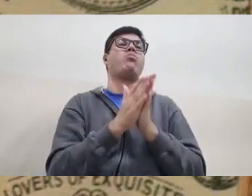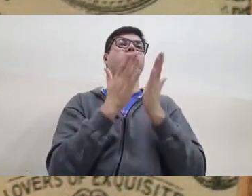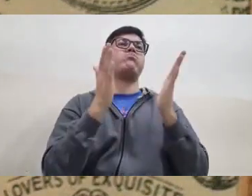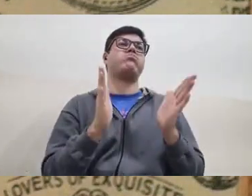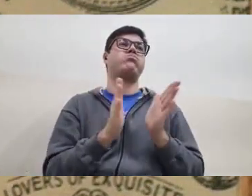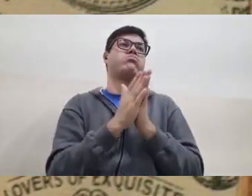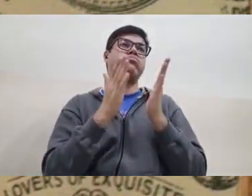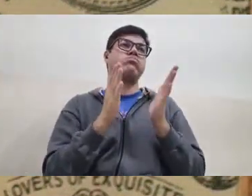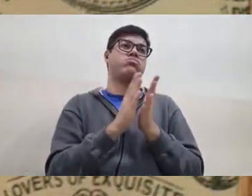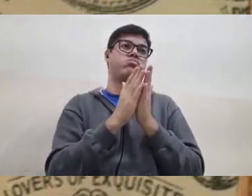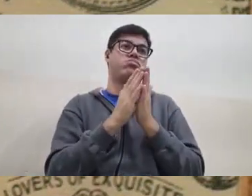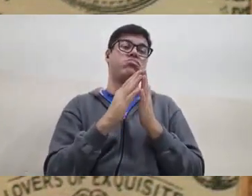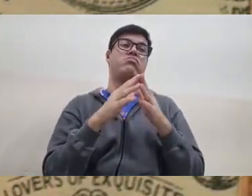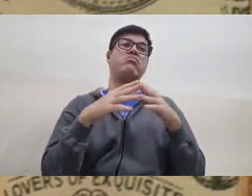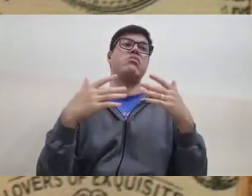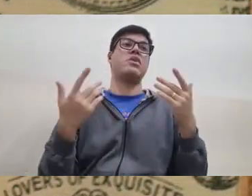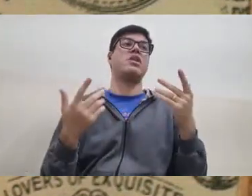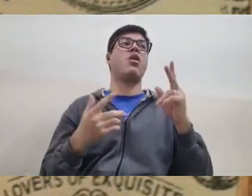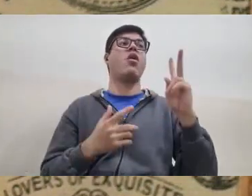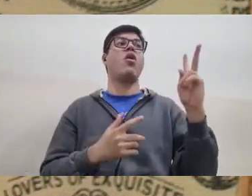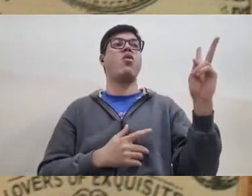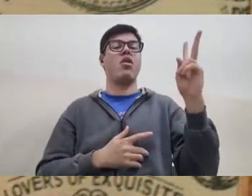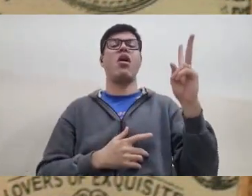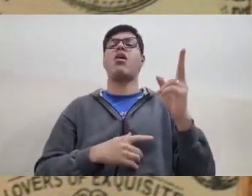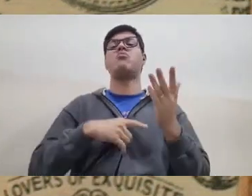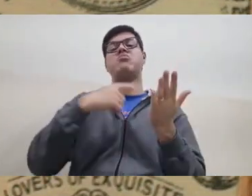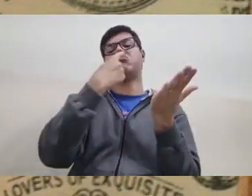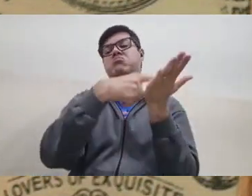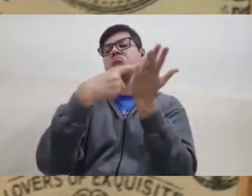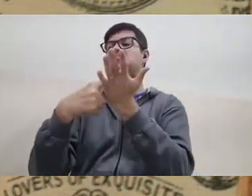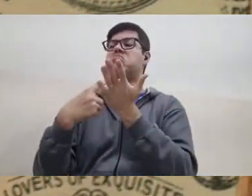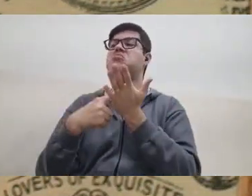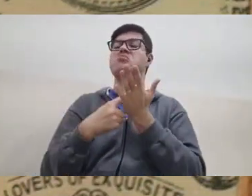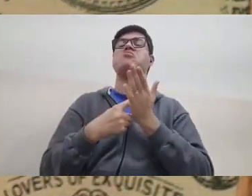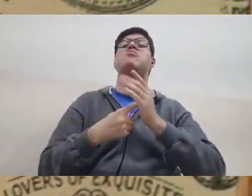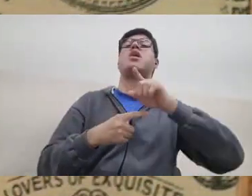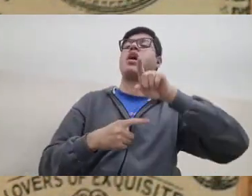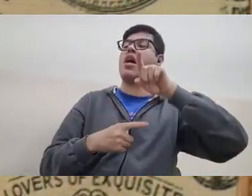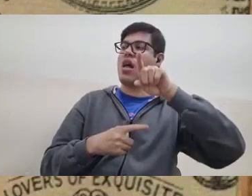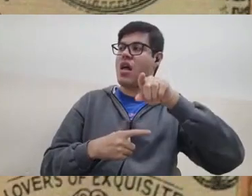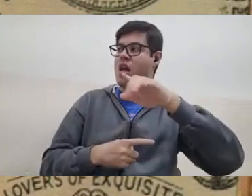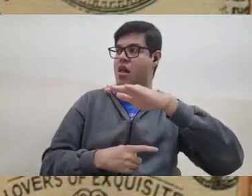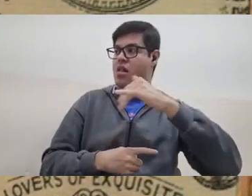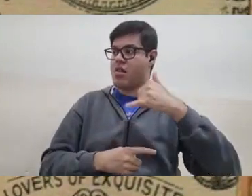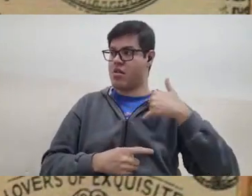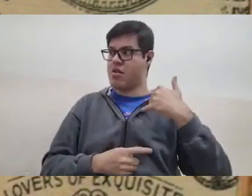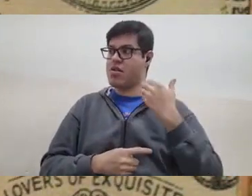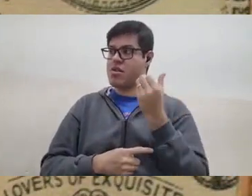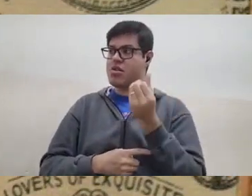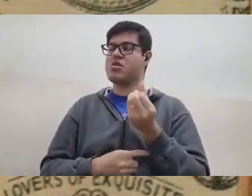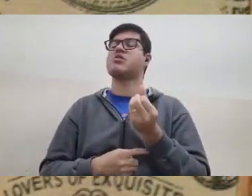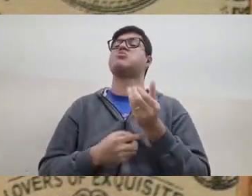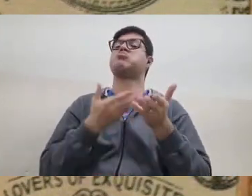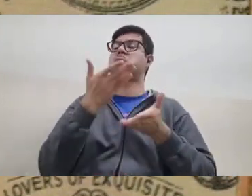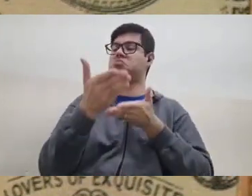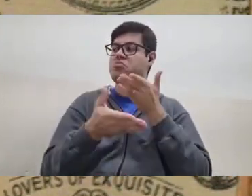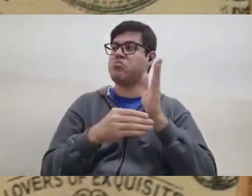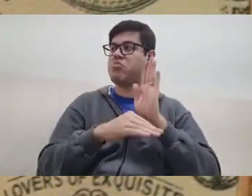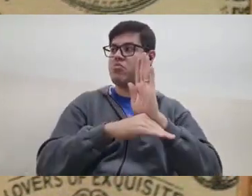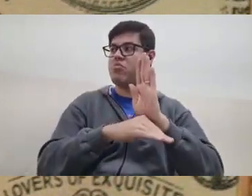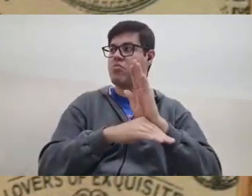então não pode deixar que a gente toma cuidado e lógico vamos falar com promotor sim